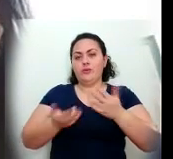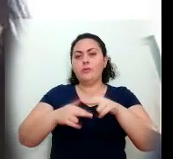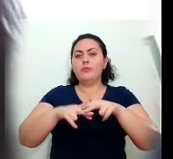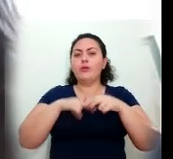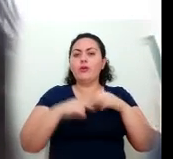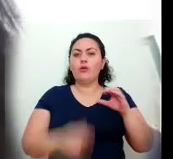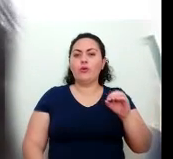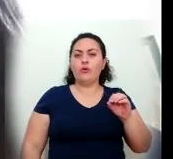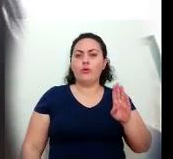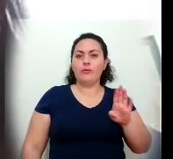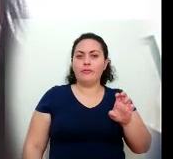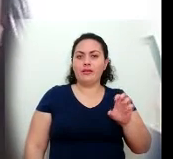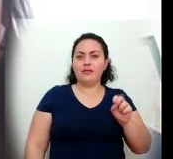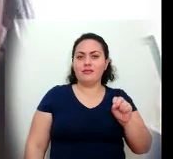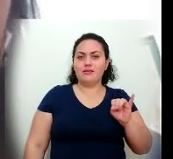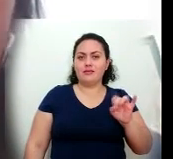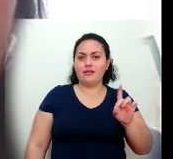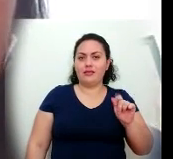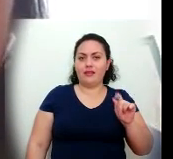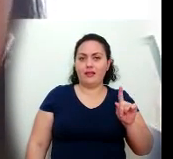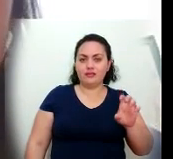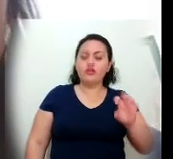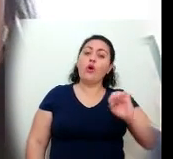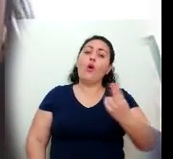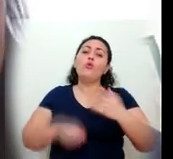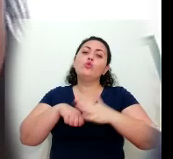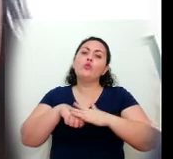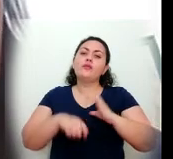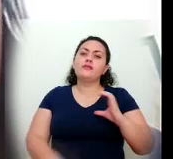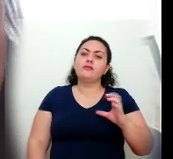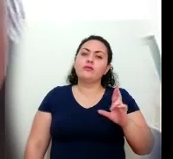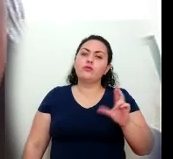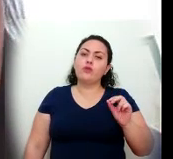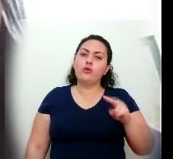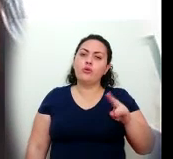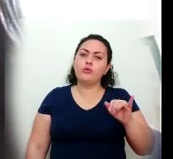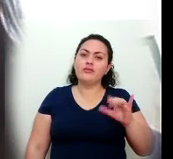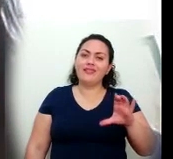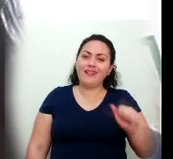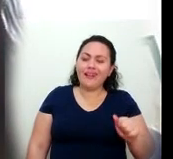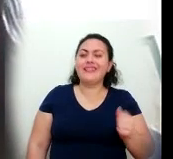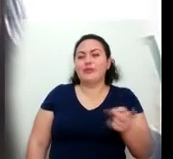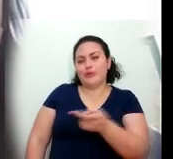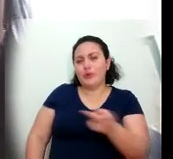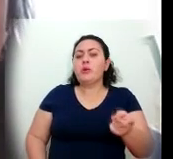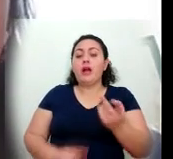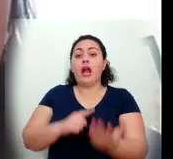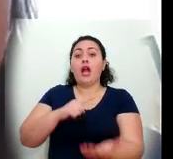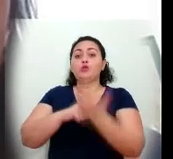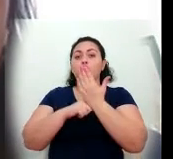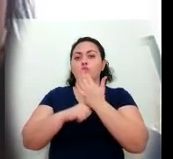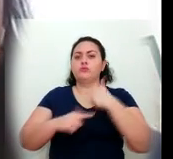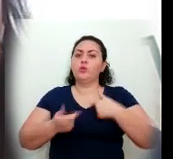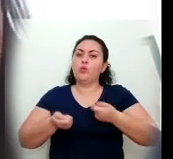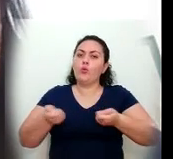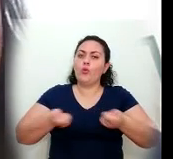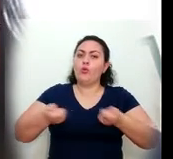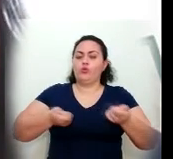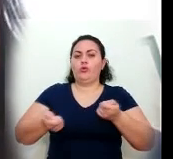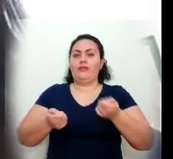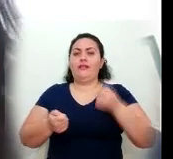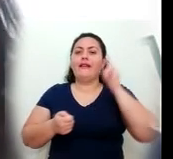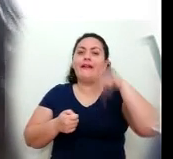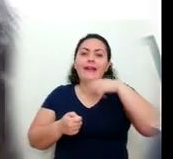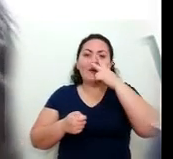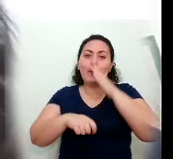obesidade, das doenças crônicas, né? Então, esse comer com atenção plena que se fala muito hoje, né? Mas, na verdade, é o reservar